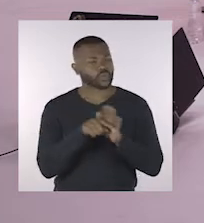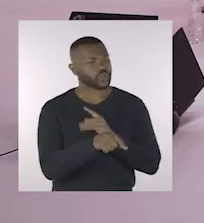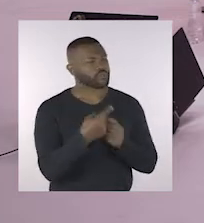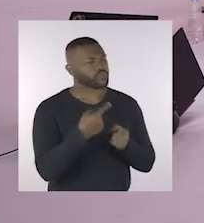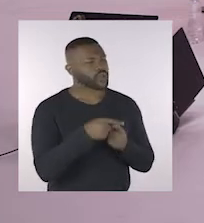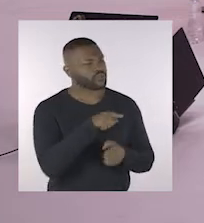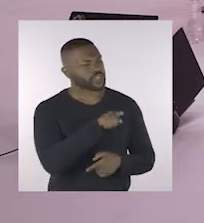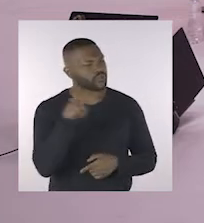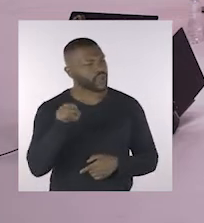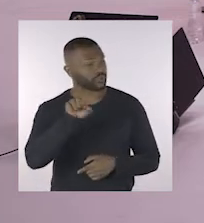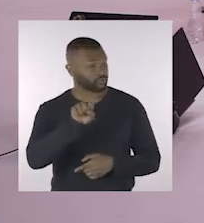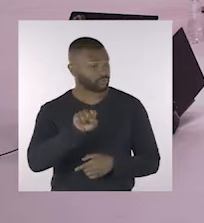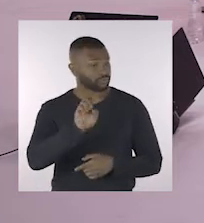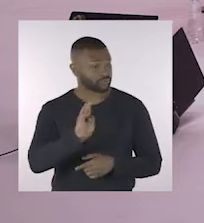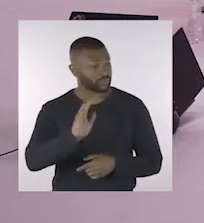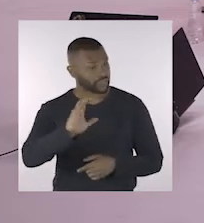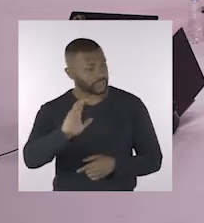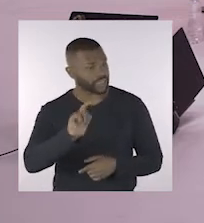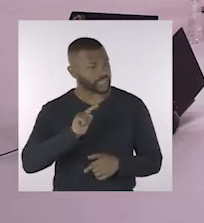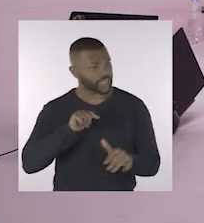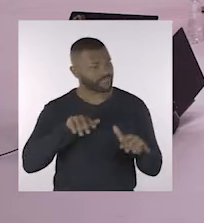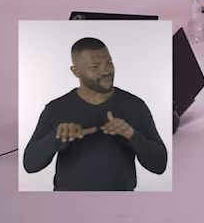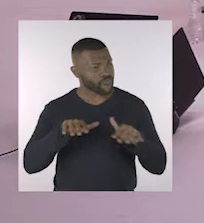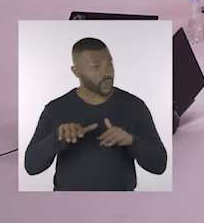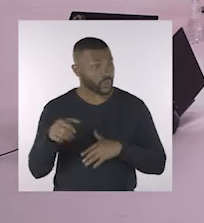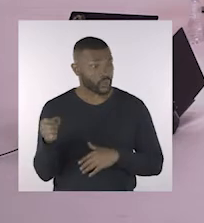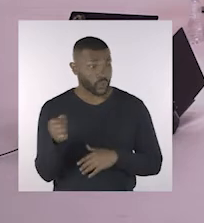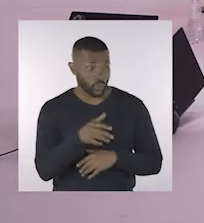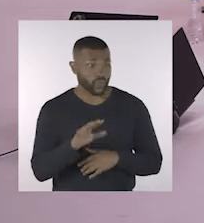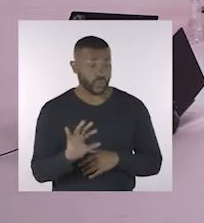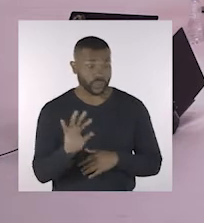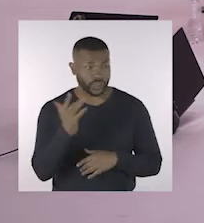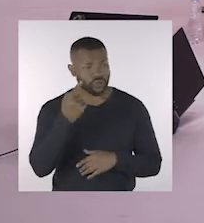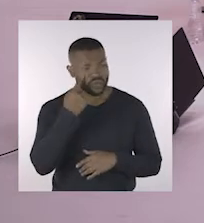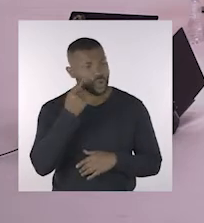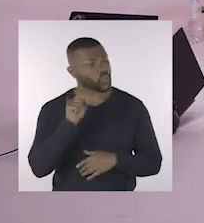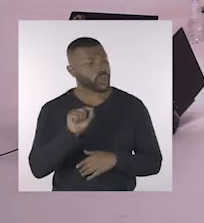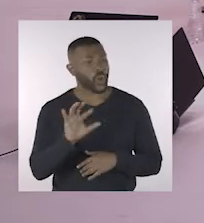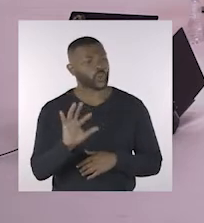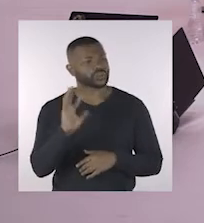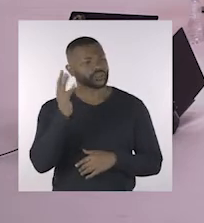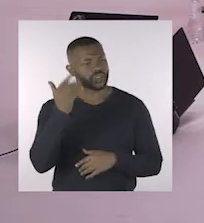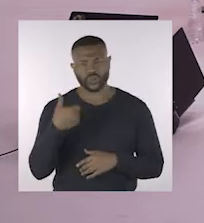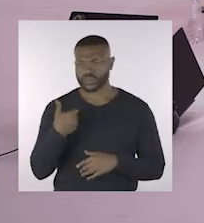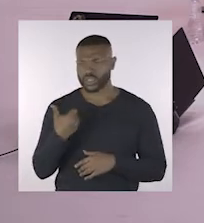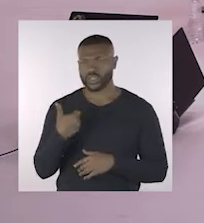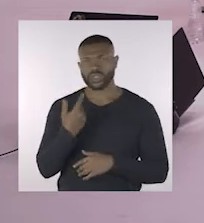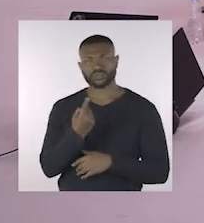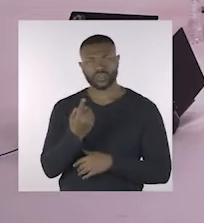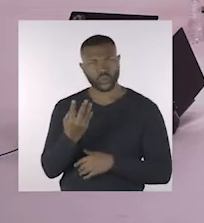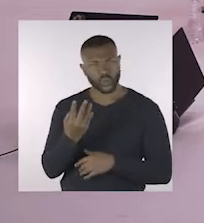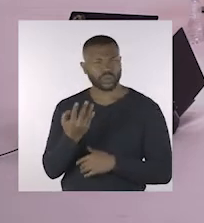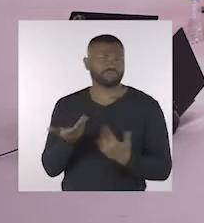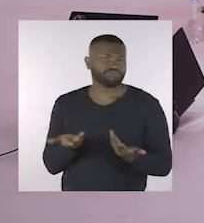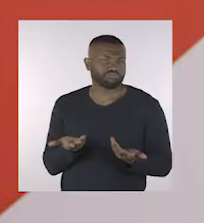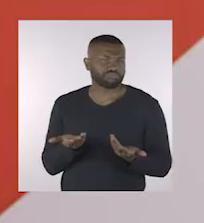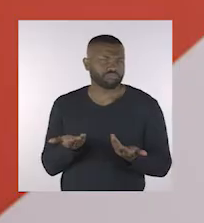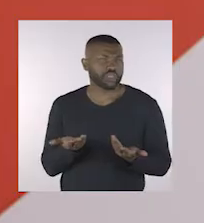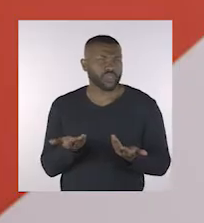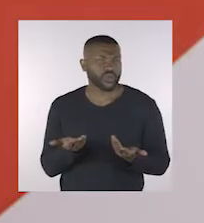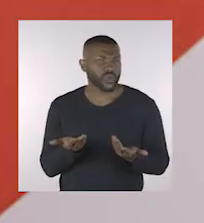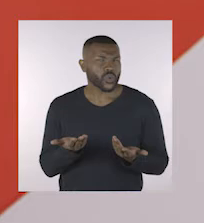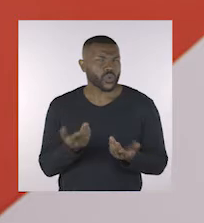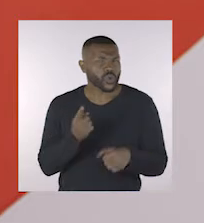Que que cês vão lá em São Bernardo tá acontecendo uma coisa nova verificar o que está acontecendo Eu tinha 14 anos e foi